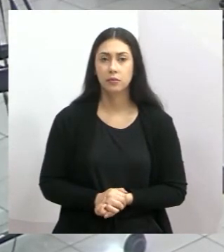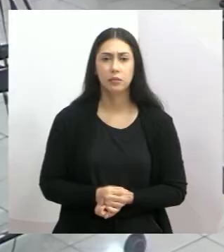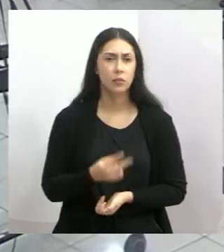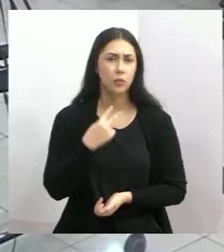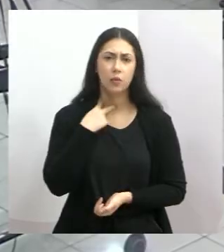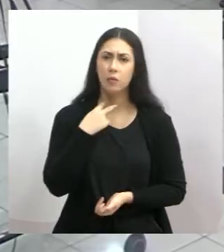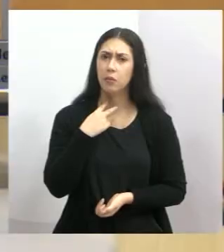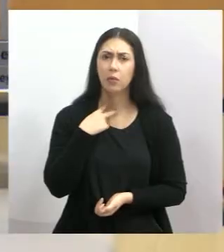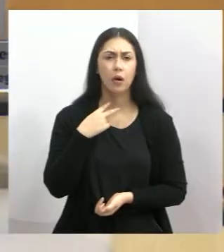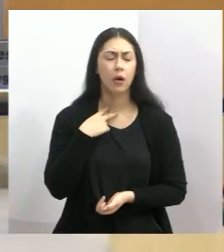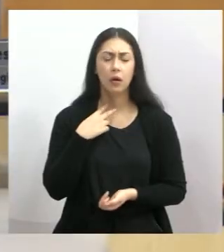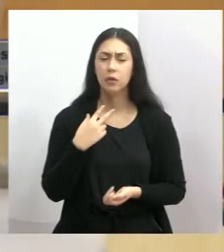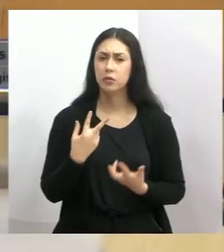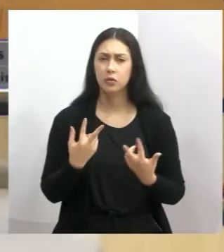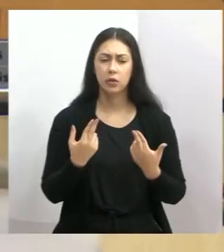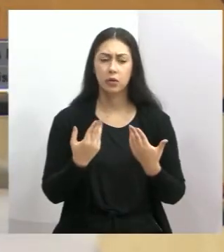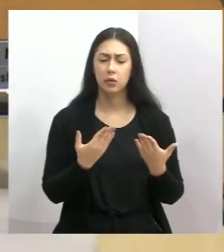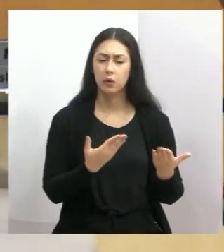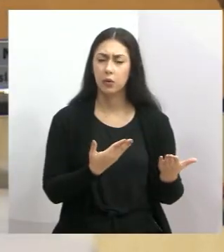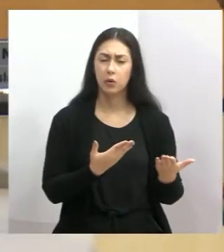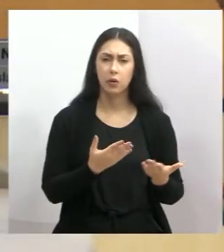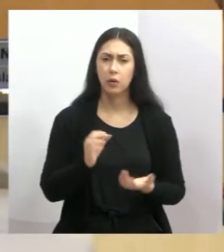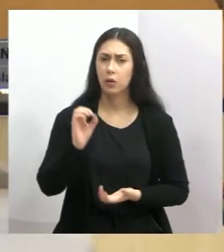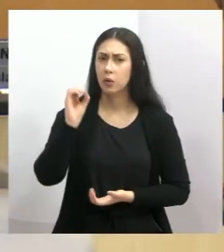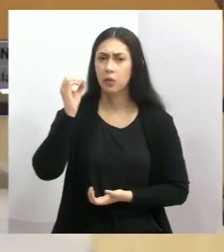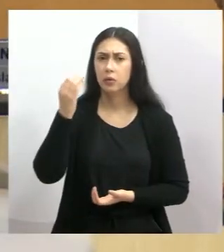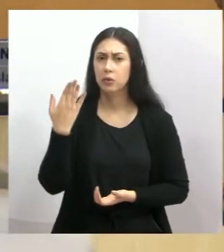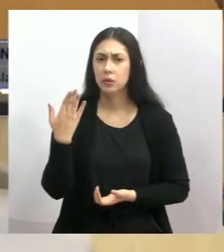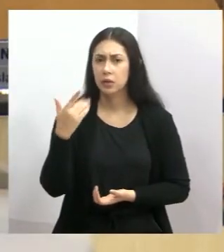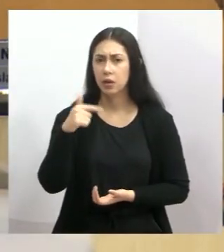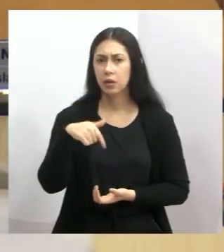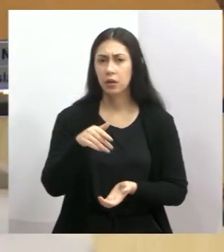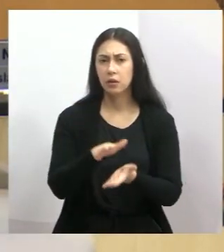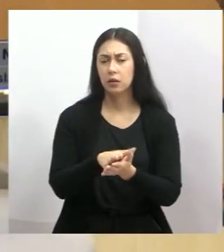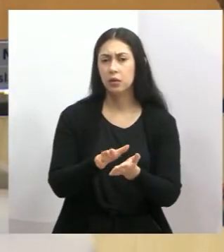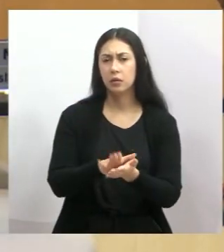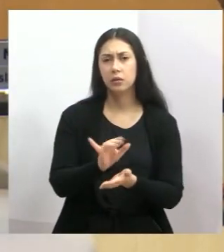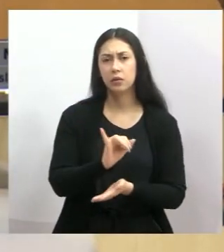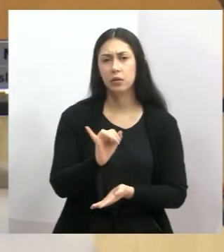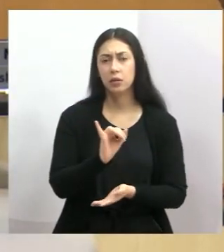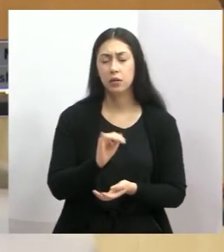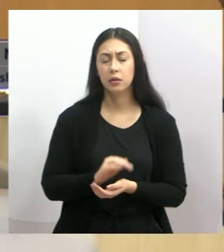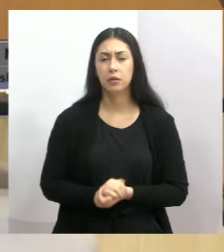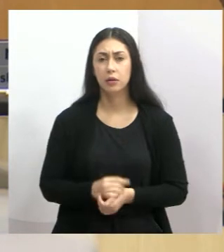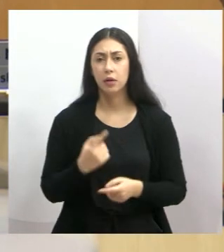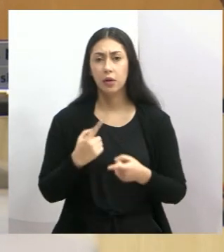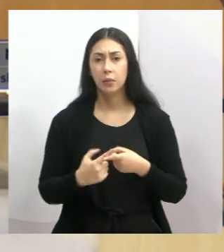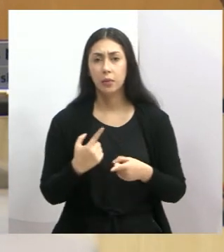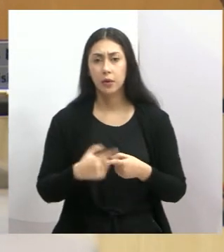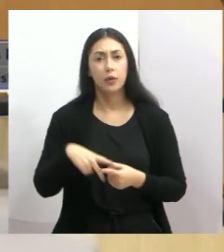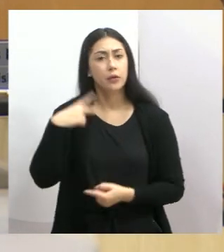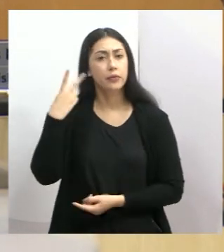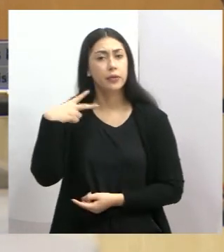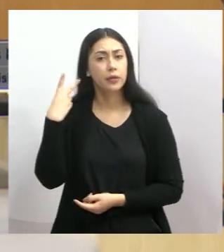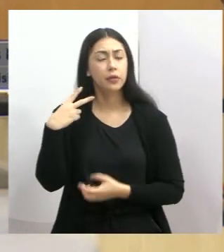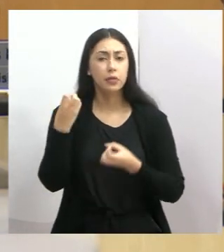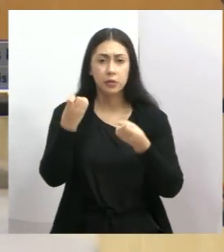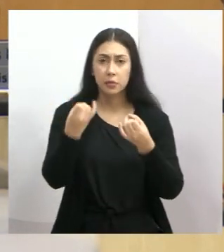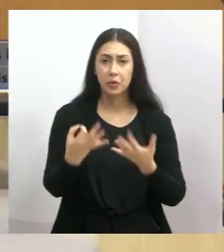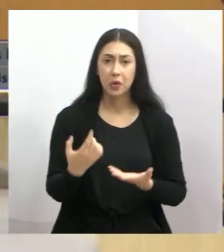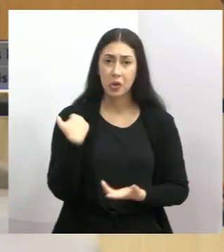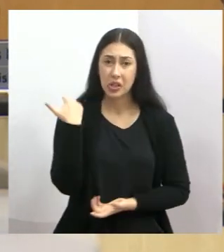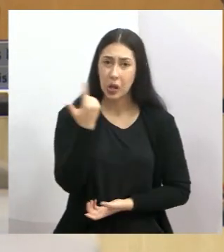admissível tais situações ocorrer na cidade até porque Como disse o vereador uma